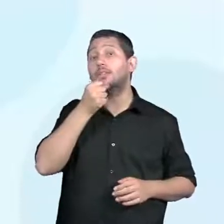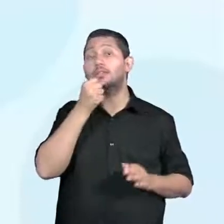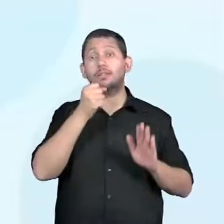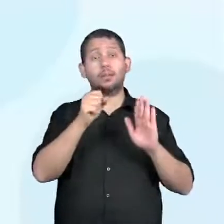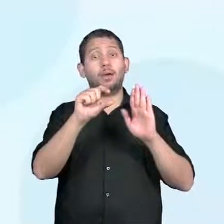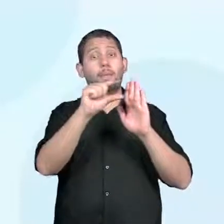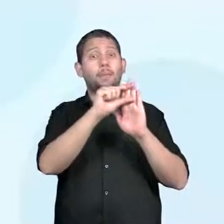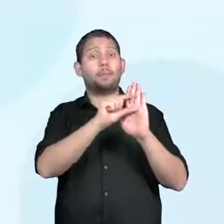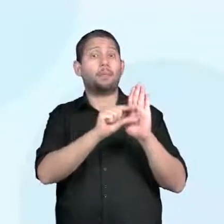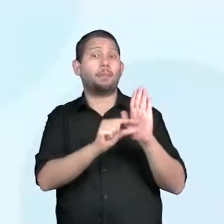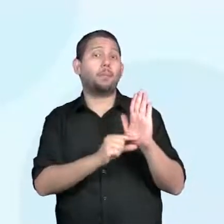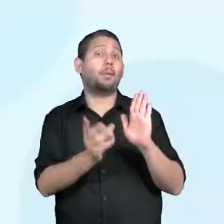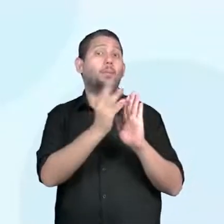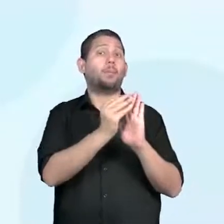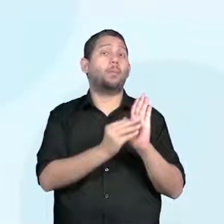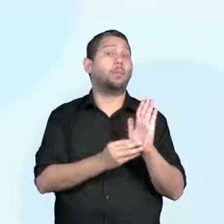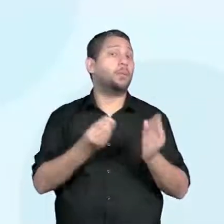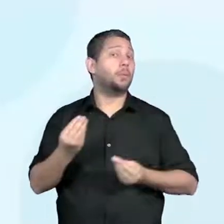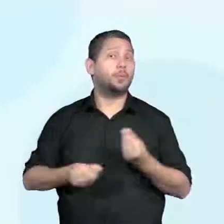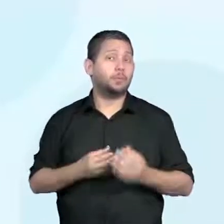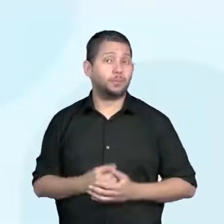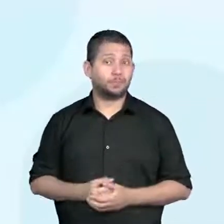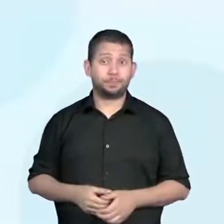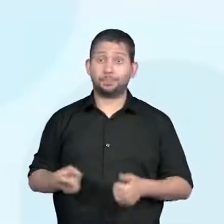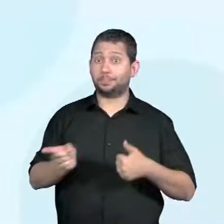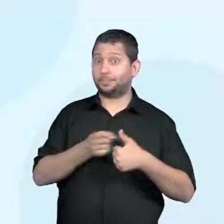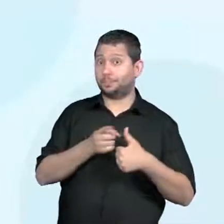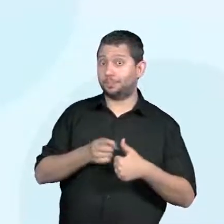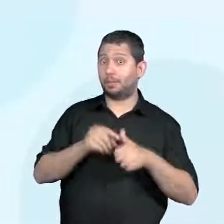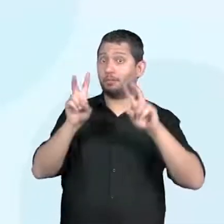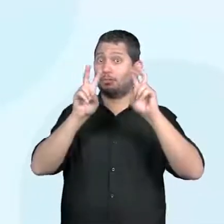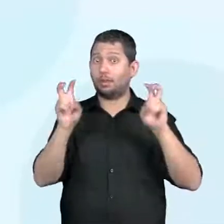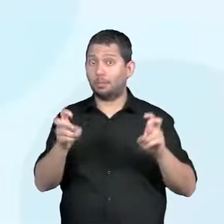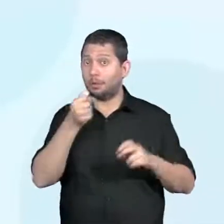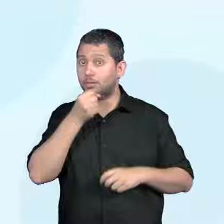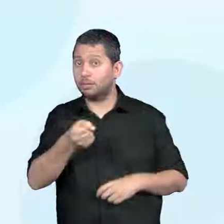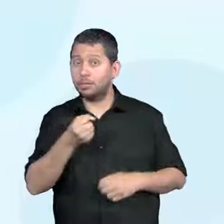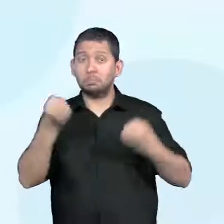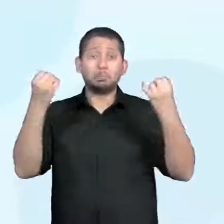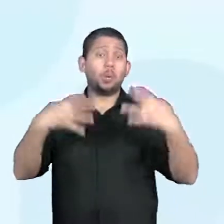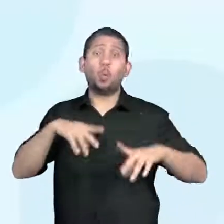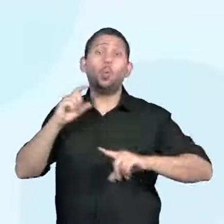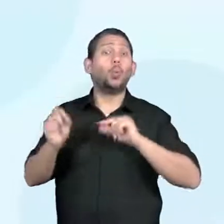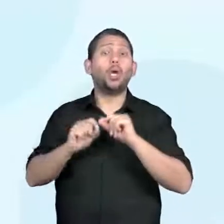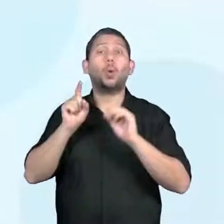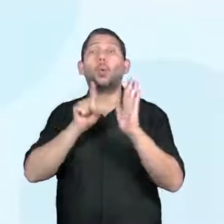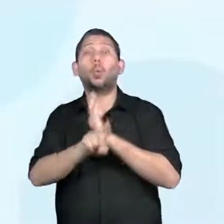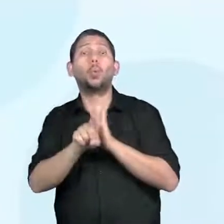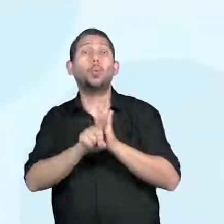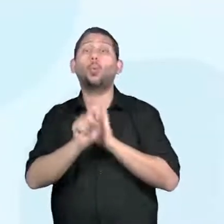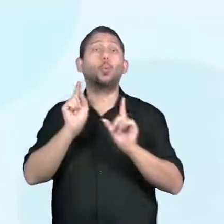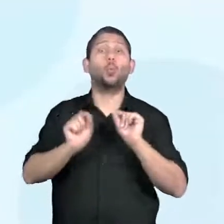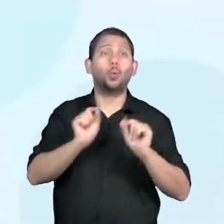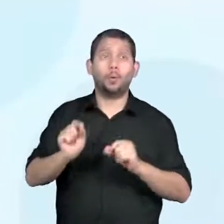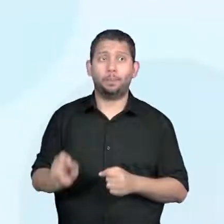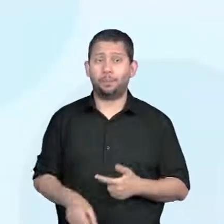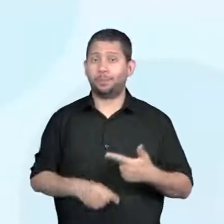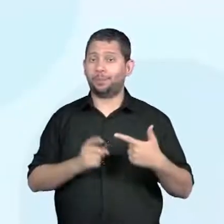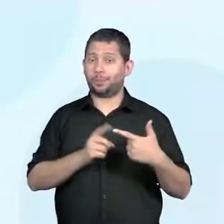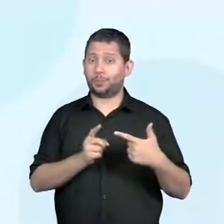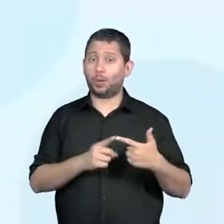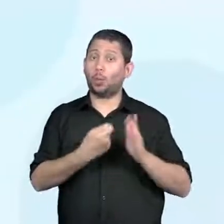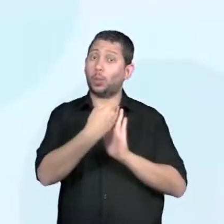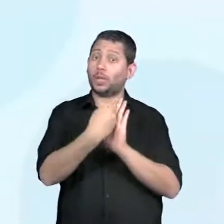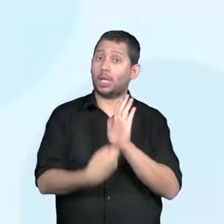entrevista? Precisamos fazer a definição do tema, Certo. como você já tinha nos ensinado, fazer um